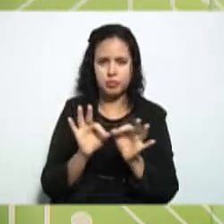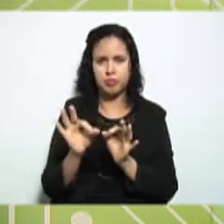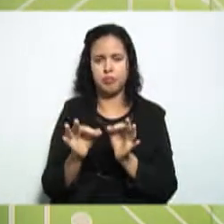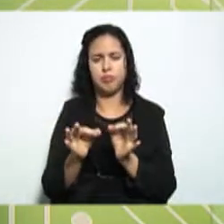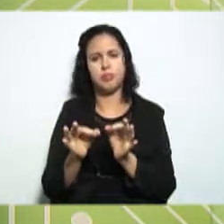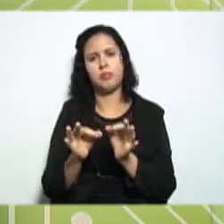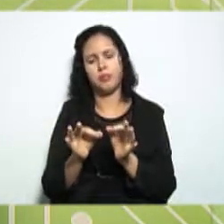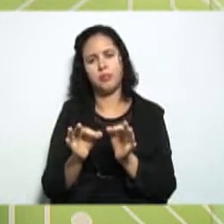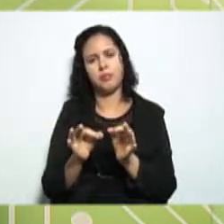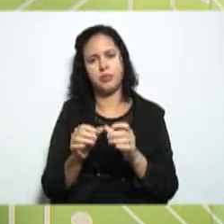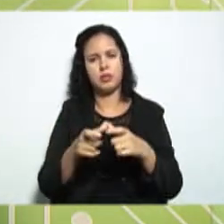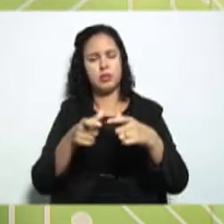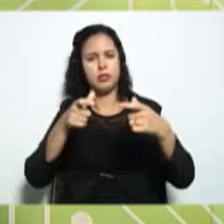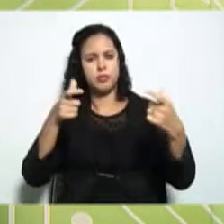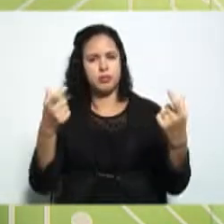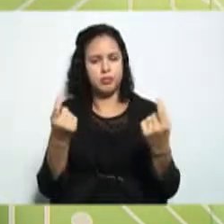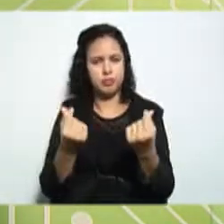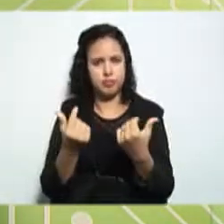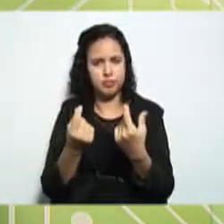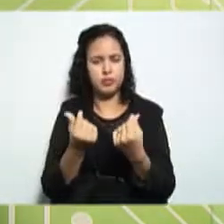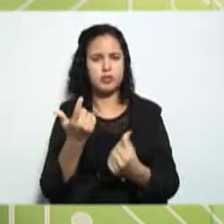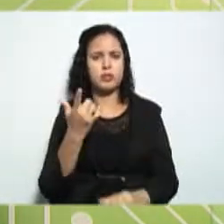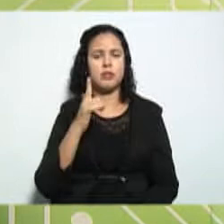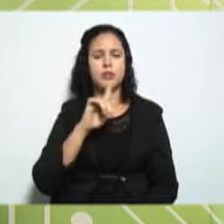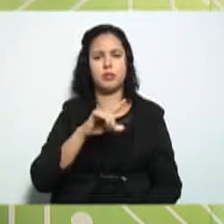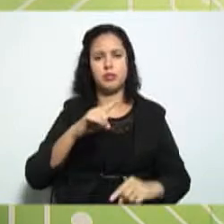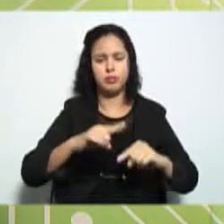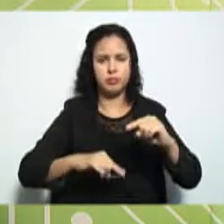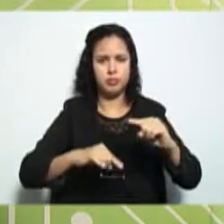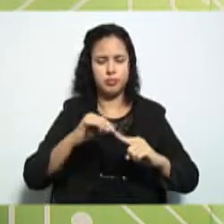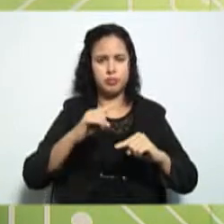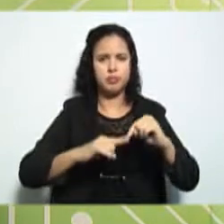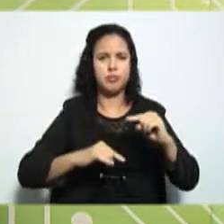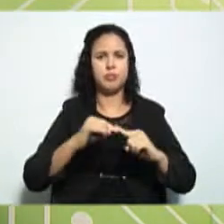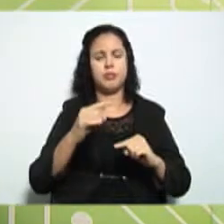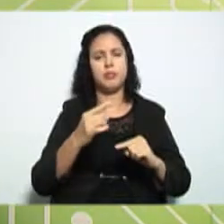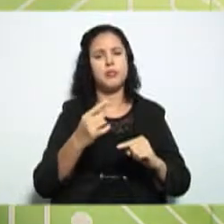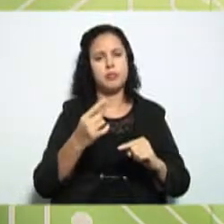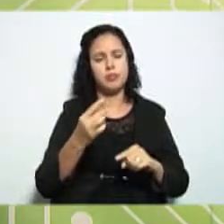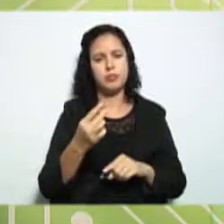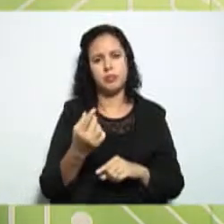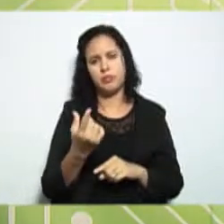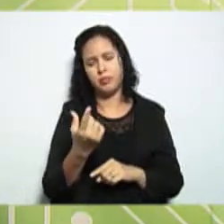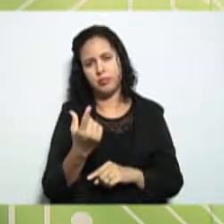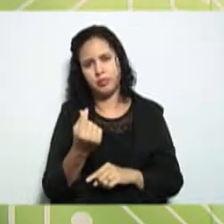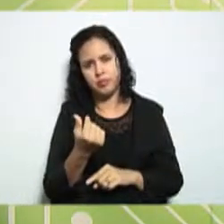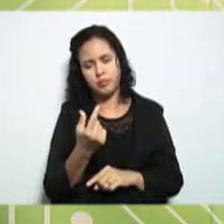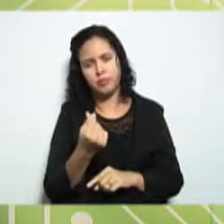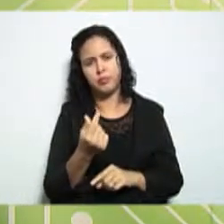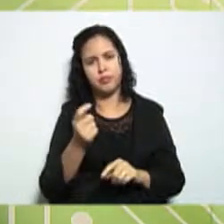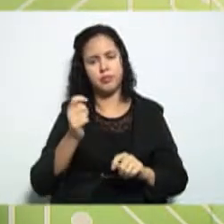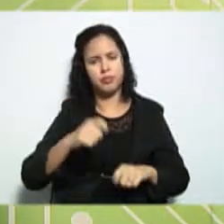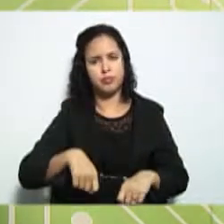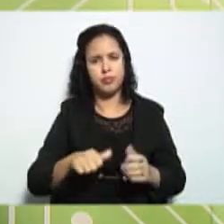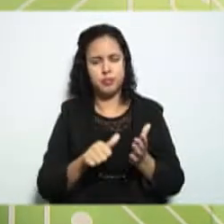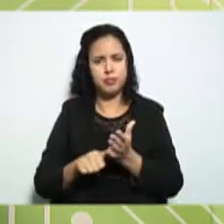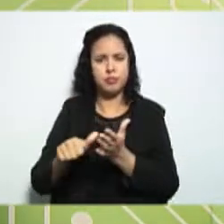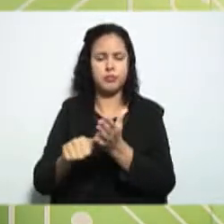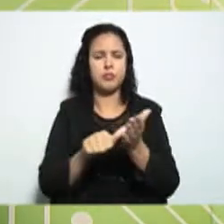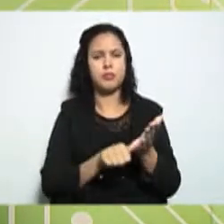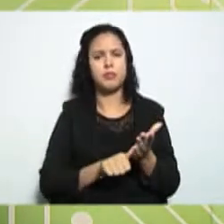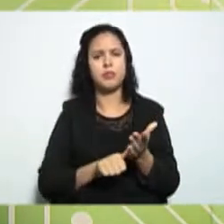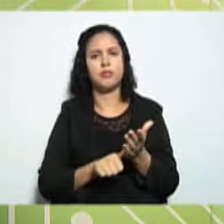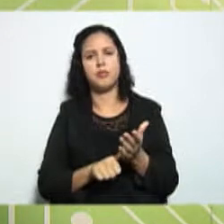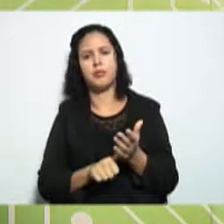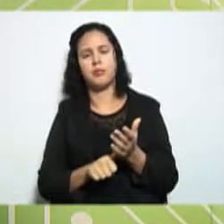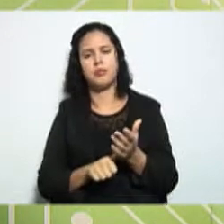quantidade grande de dinheiro, eles conseguem negociar produtos de créditos que sejam mais vantajosos para os seus associados. O que a gente tem aqui é